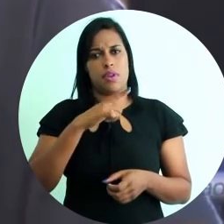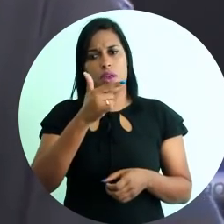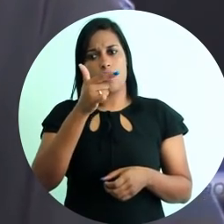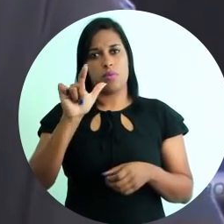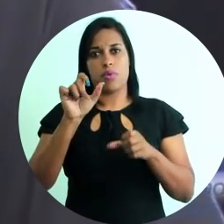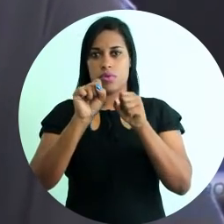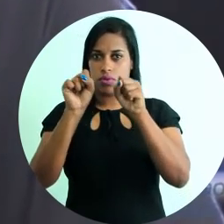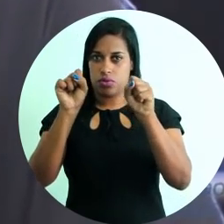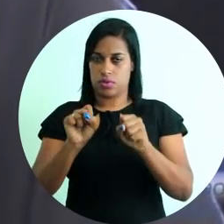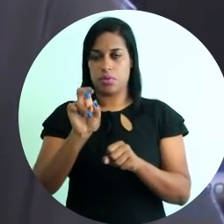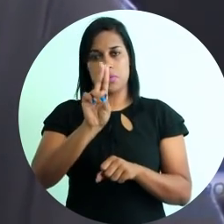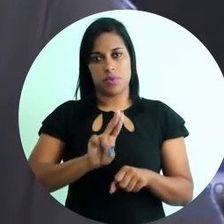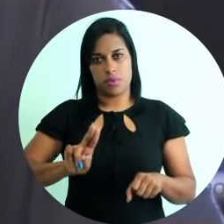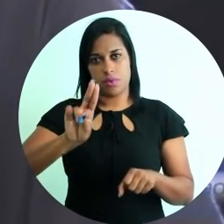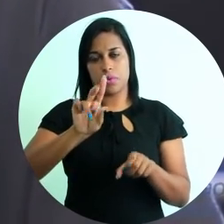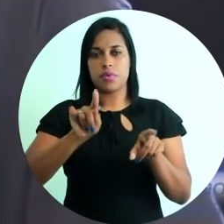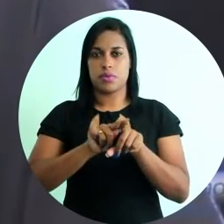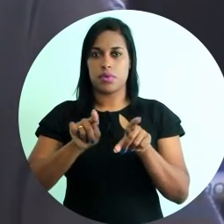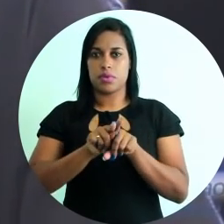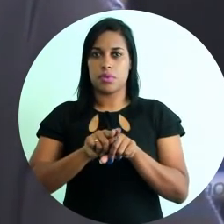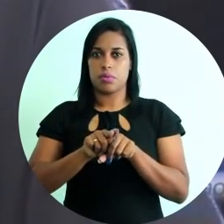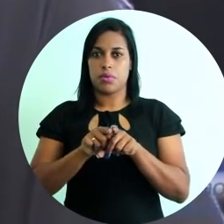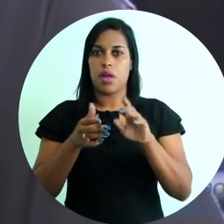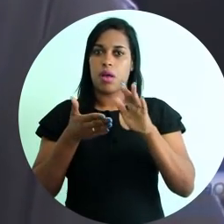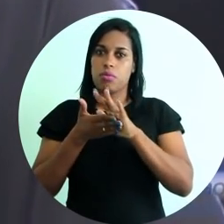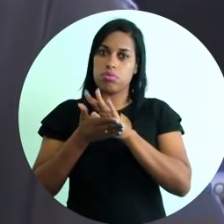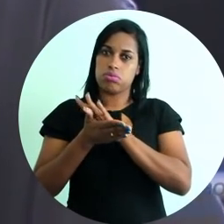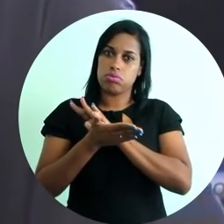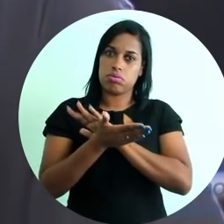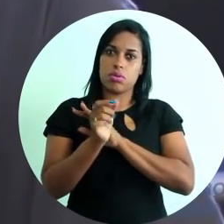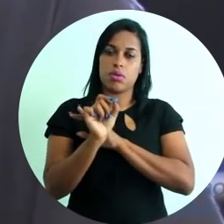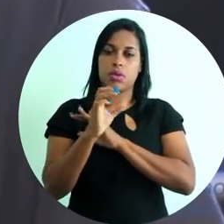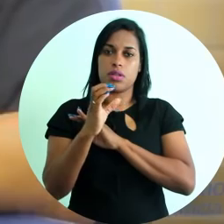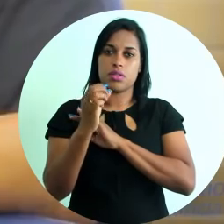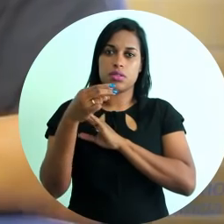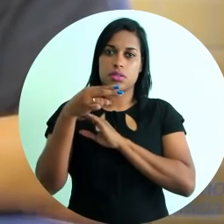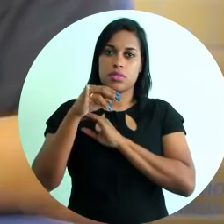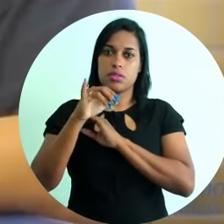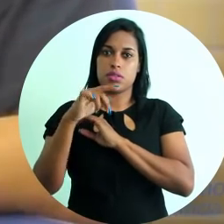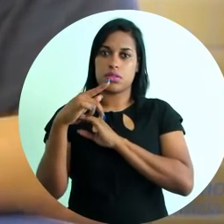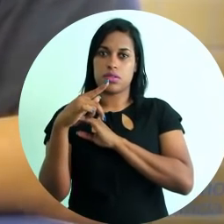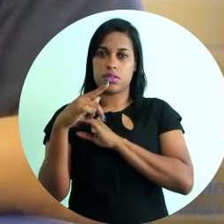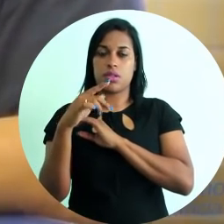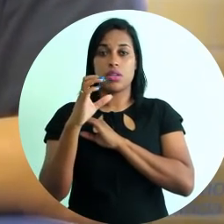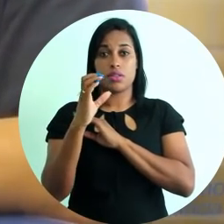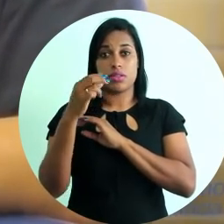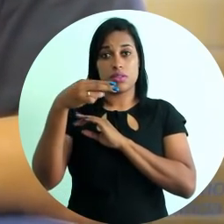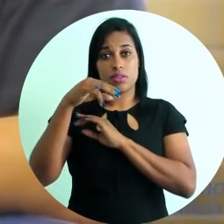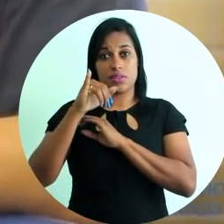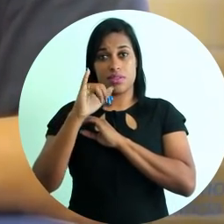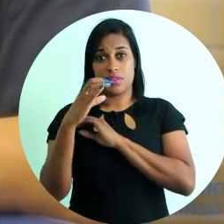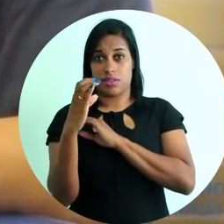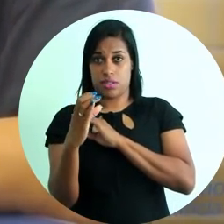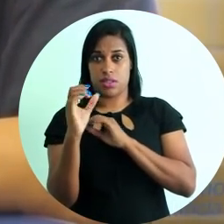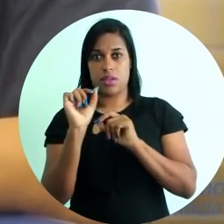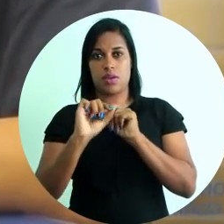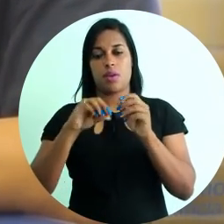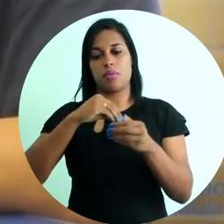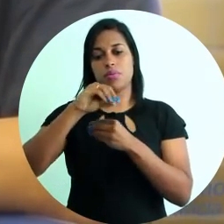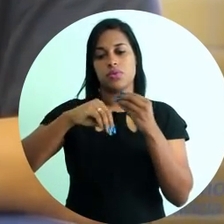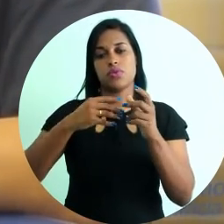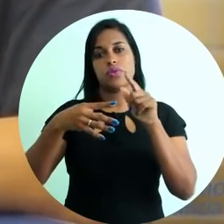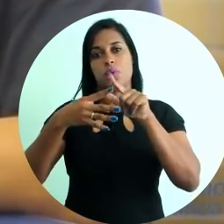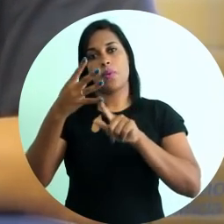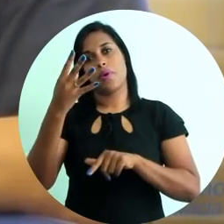outro sistema que é muito usado também, mas para fins de impressão, que é o CMYK. O CMYK ele já é uma mistura de 4